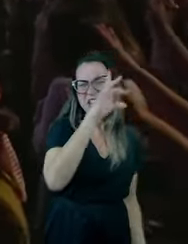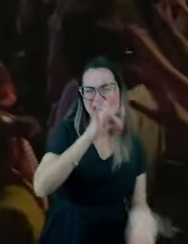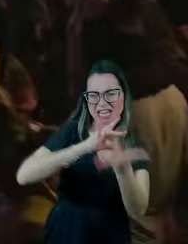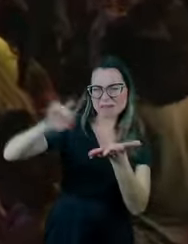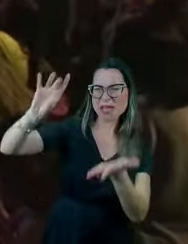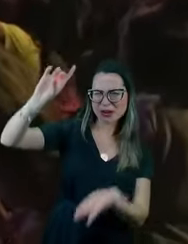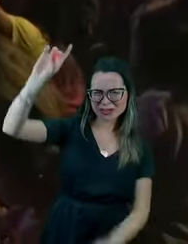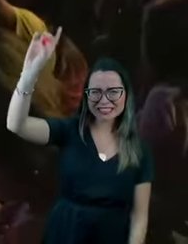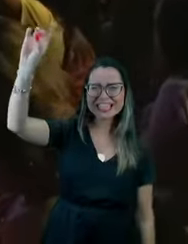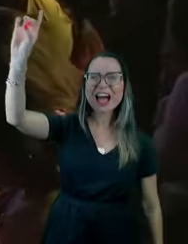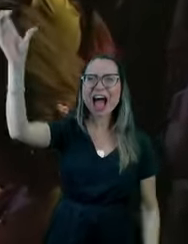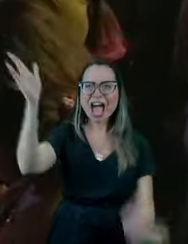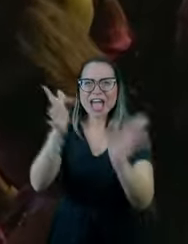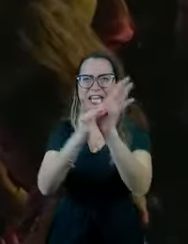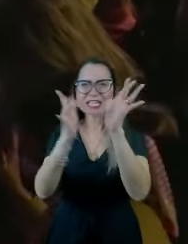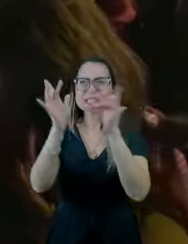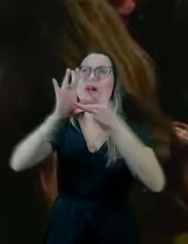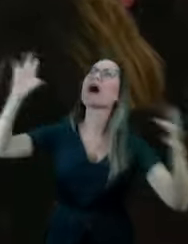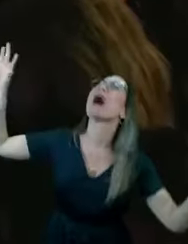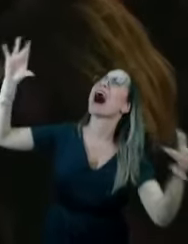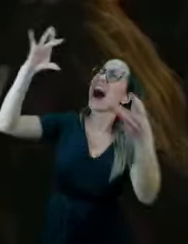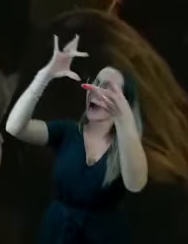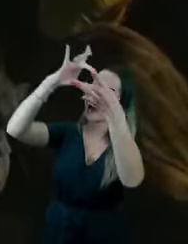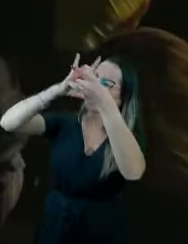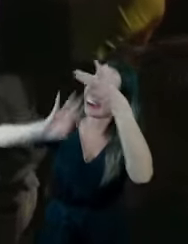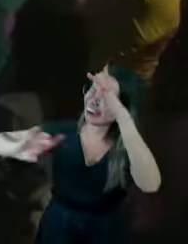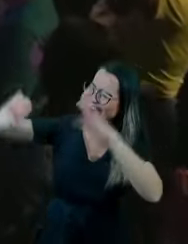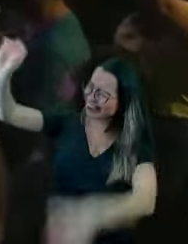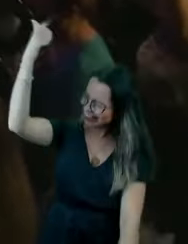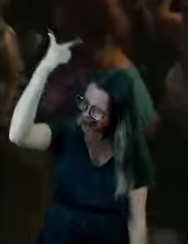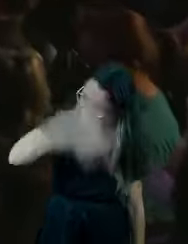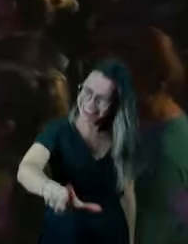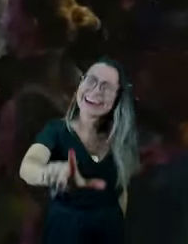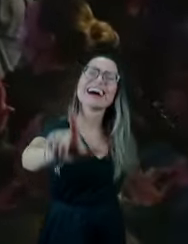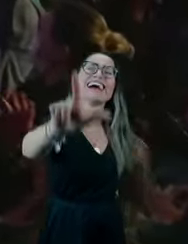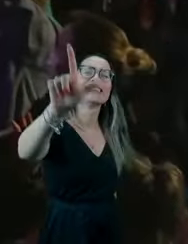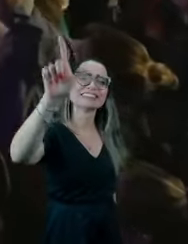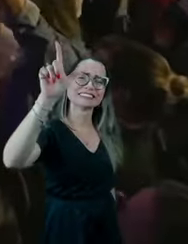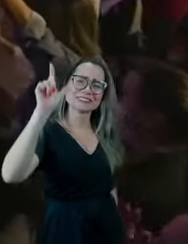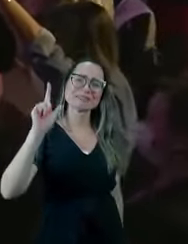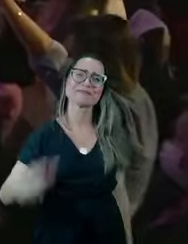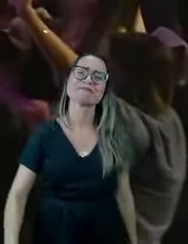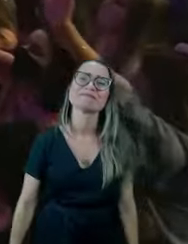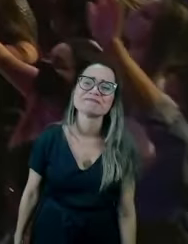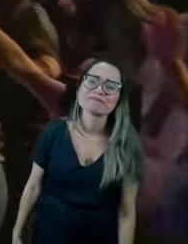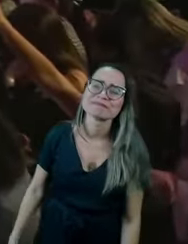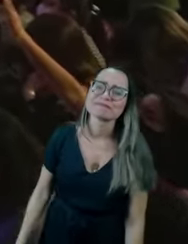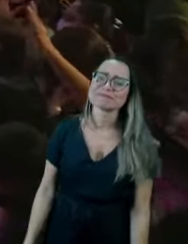Deus, e Ele nos uniu ao Pai outra vez. Oh!